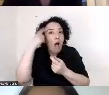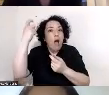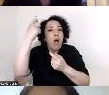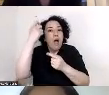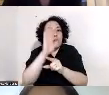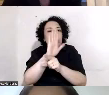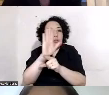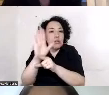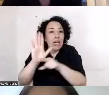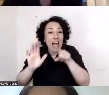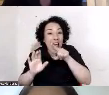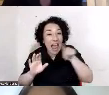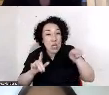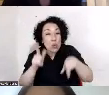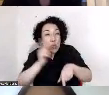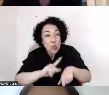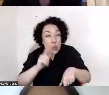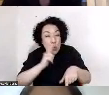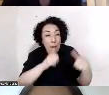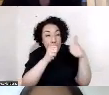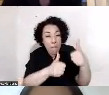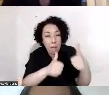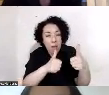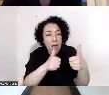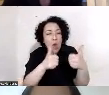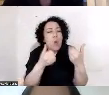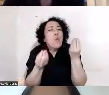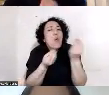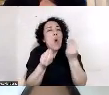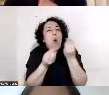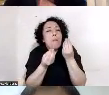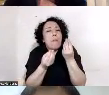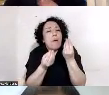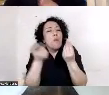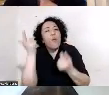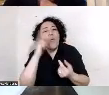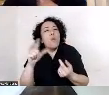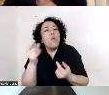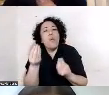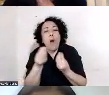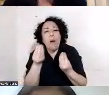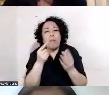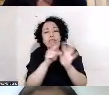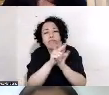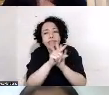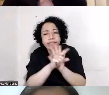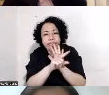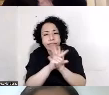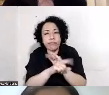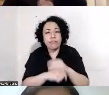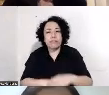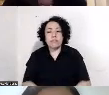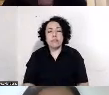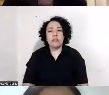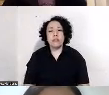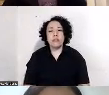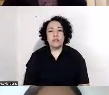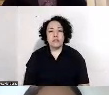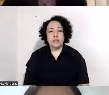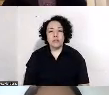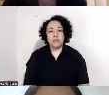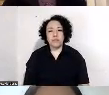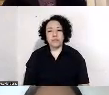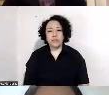bem-sucedidos e perguntamos, o que vocês fizeram para ser bem-sucedidos? About 27 of these young